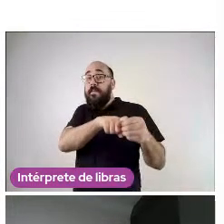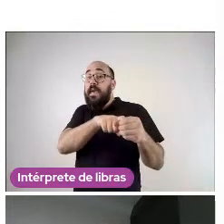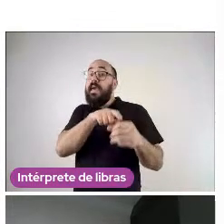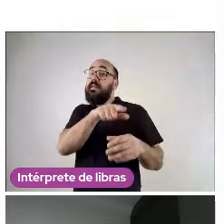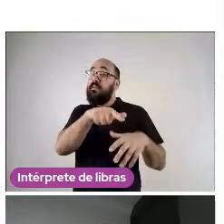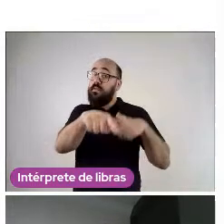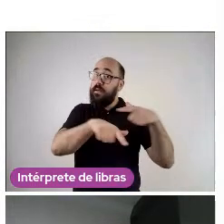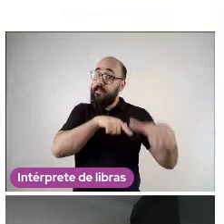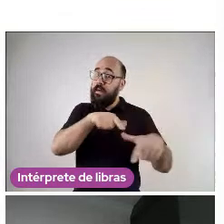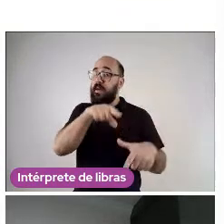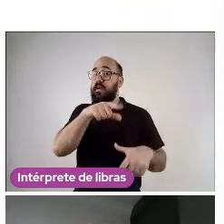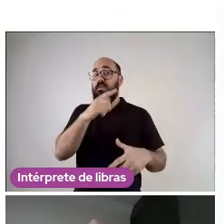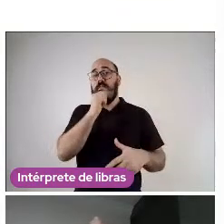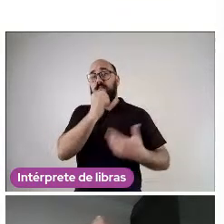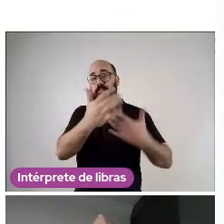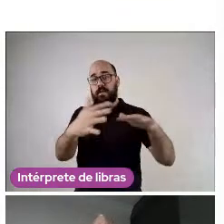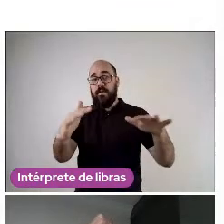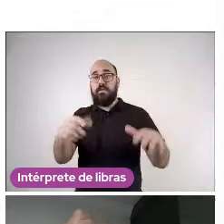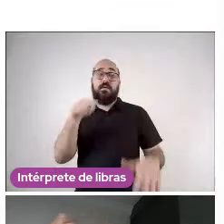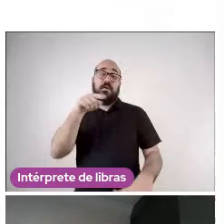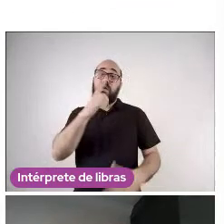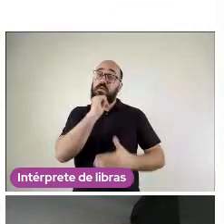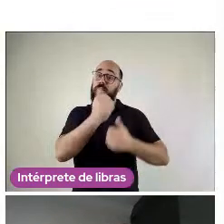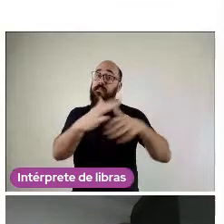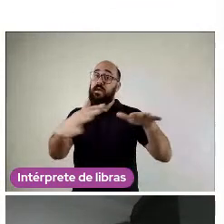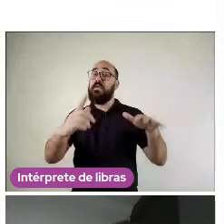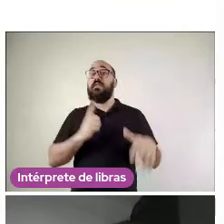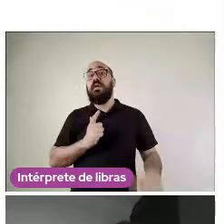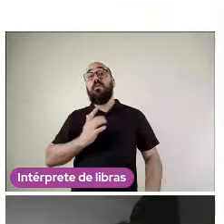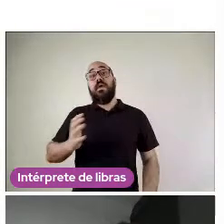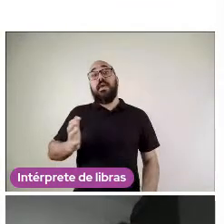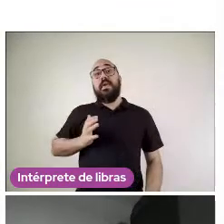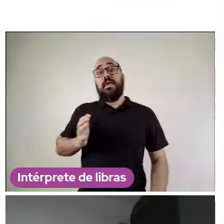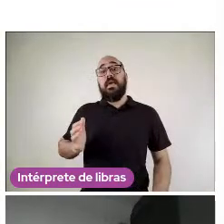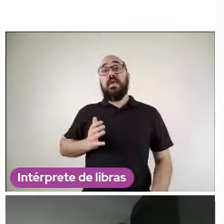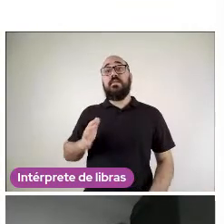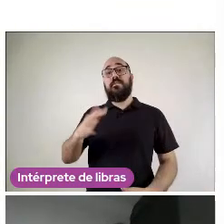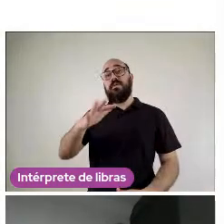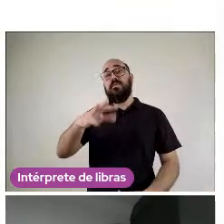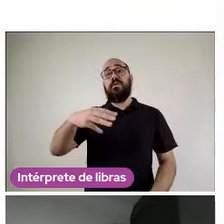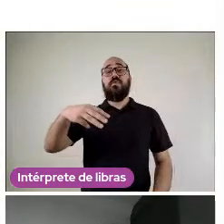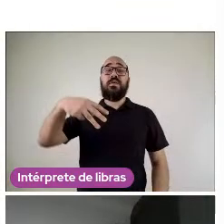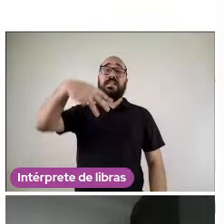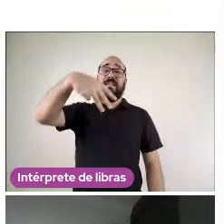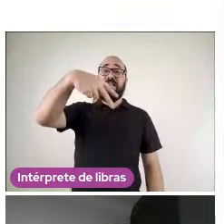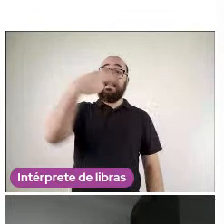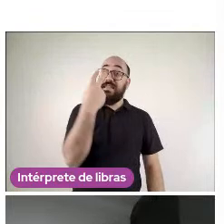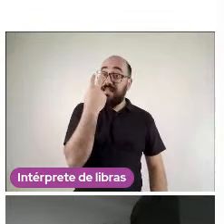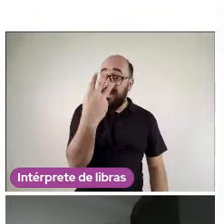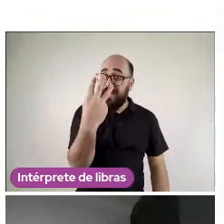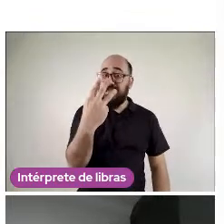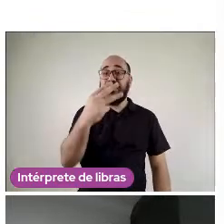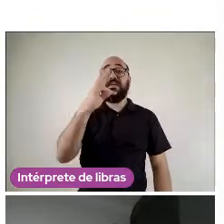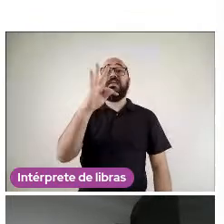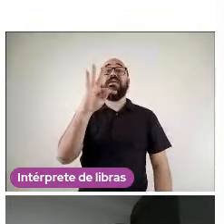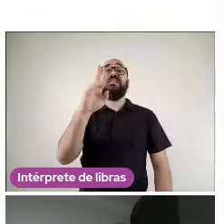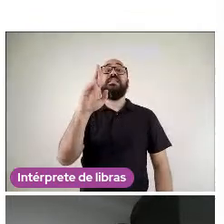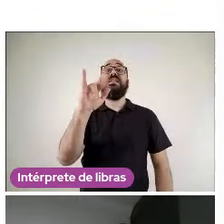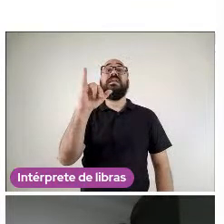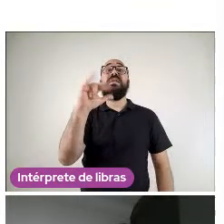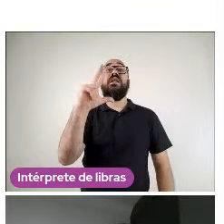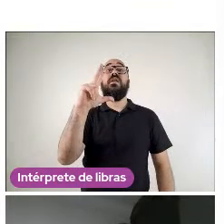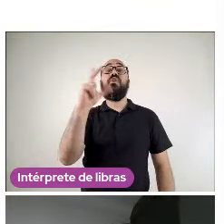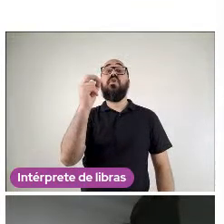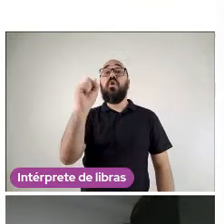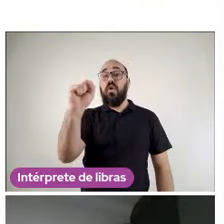empregos, e o oceano gera uma riqueza estimada em 3 trilhões de dólares por ano, segundo dados do Banco Mundial.